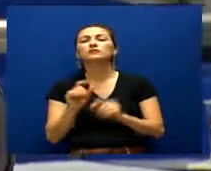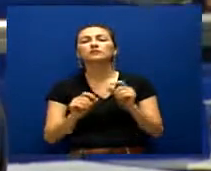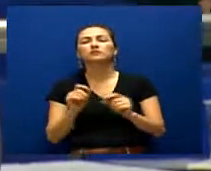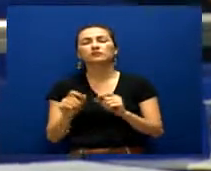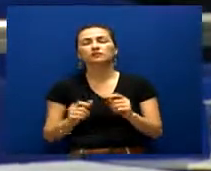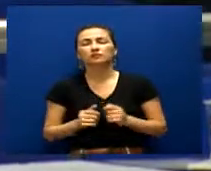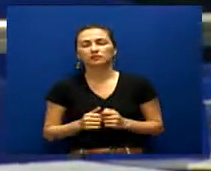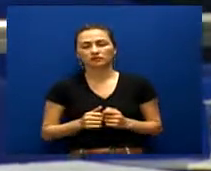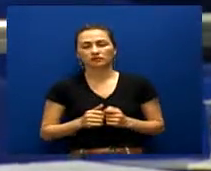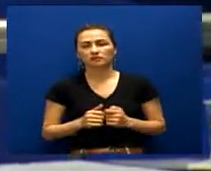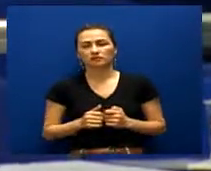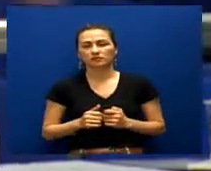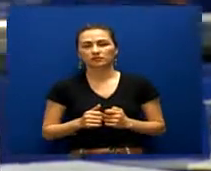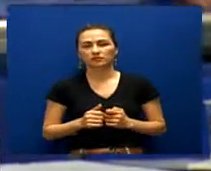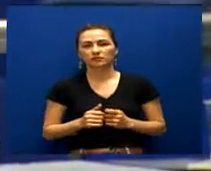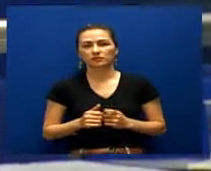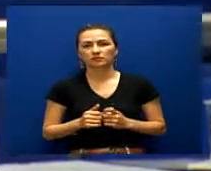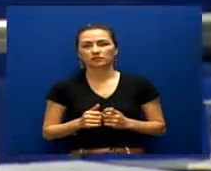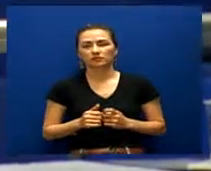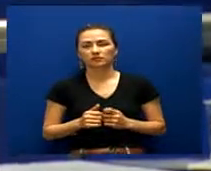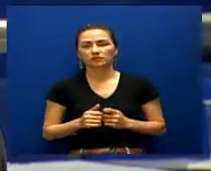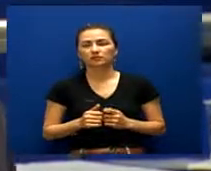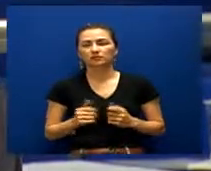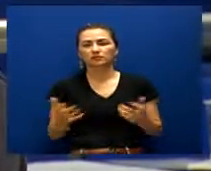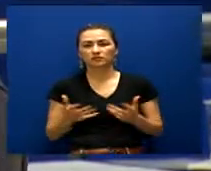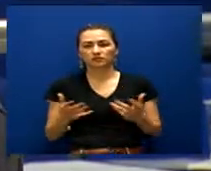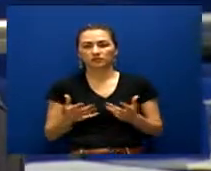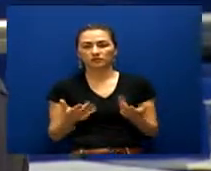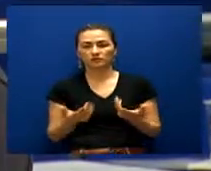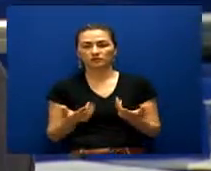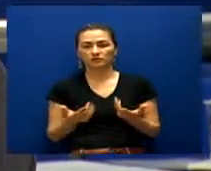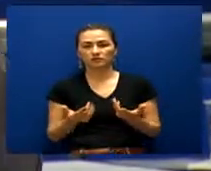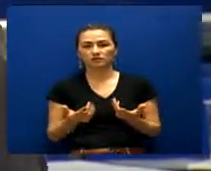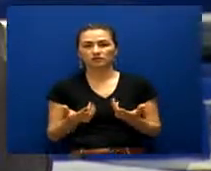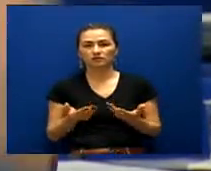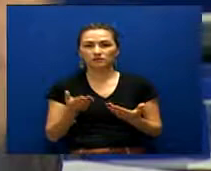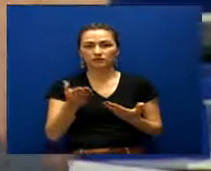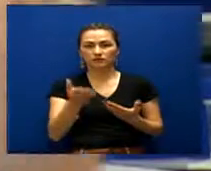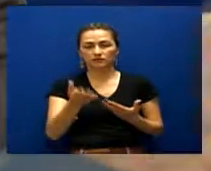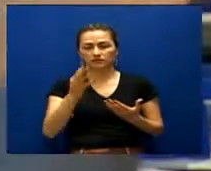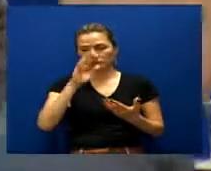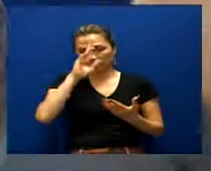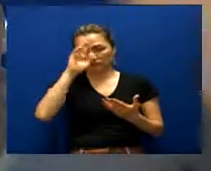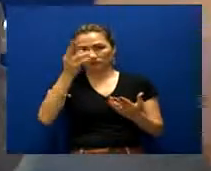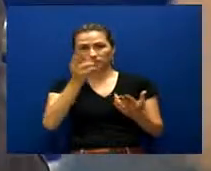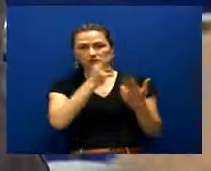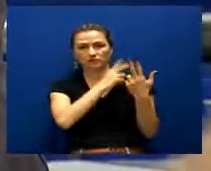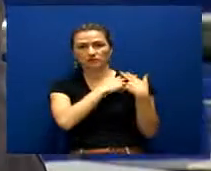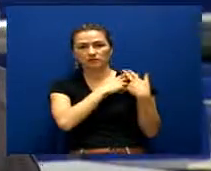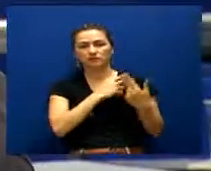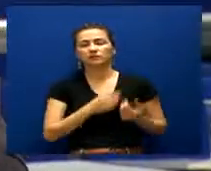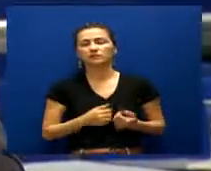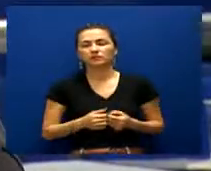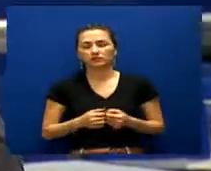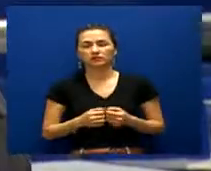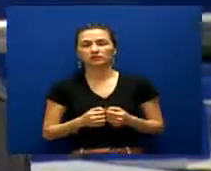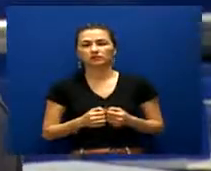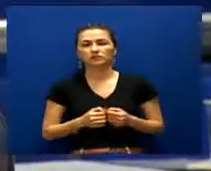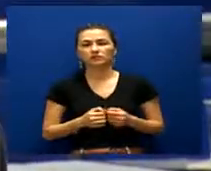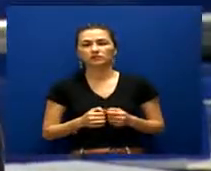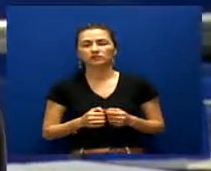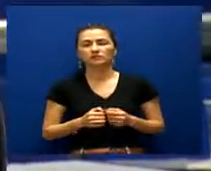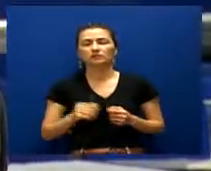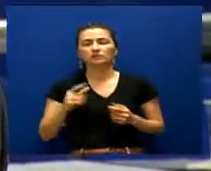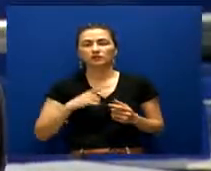que a nossa, considerando que agora está em suas mãos, na mão de uma diretoria que teme